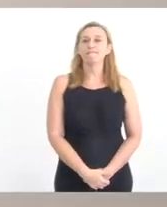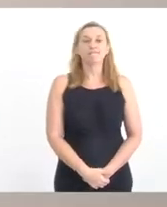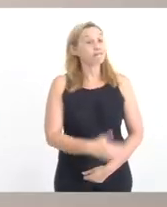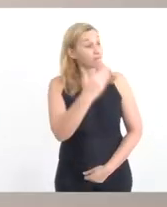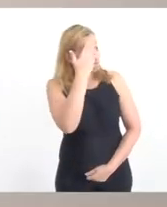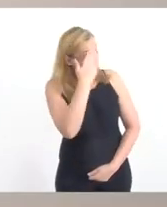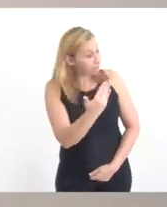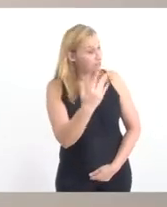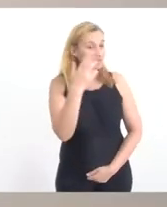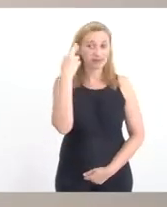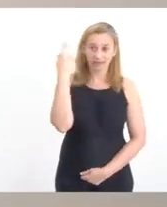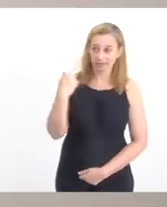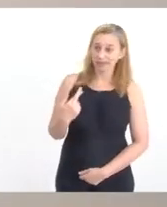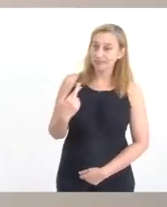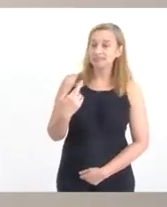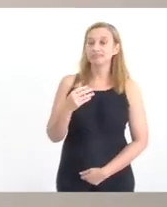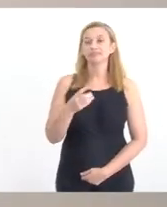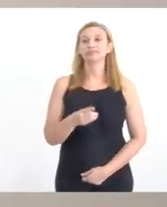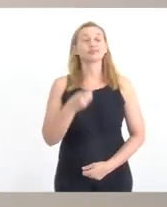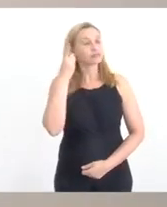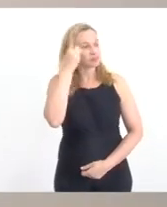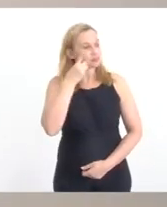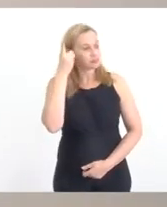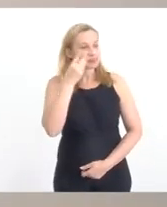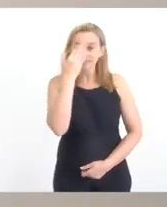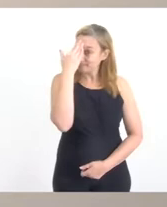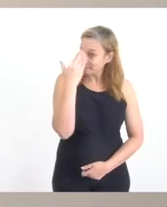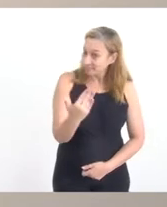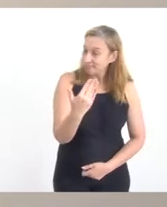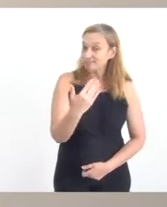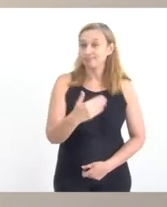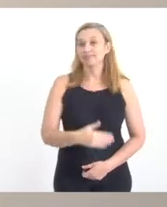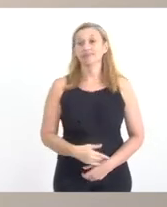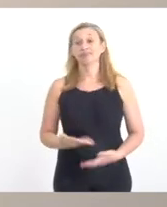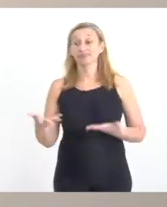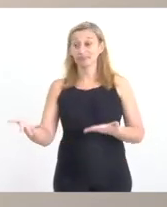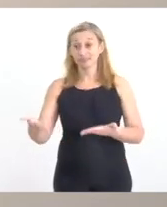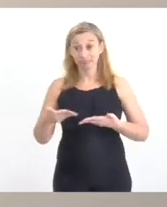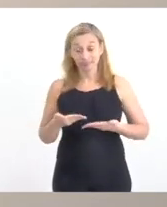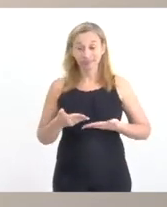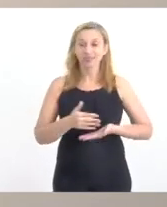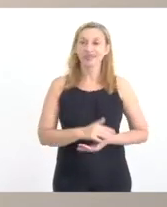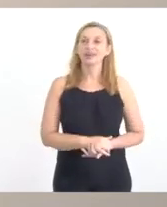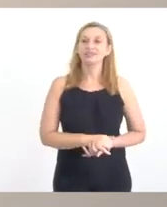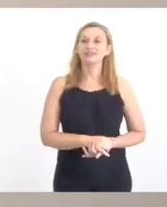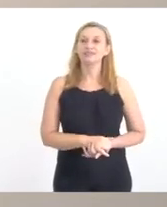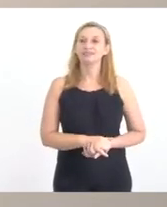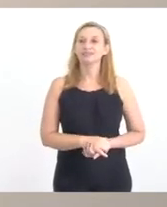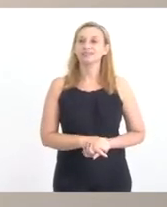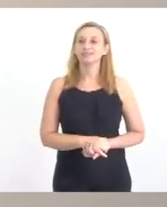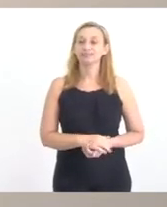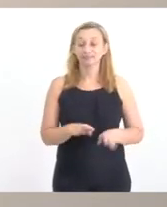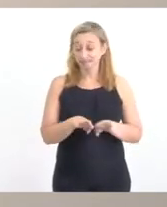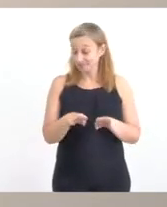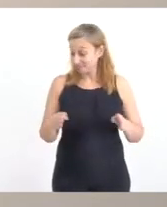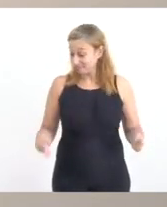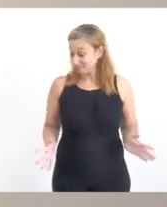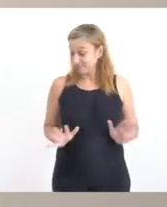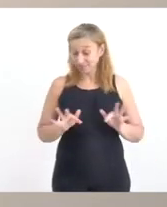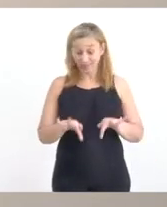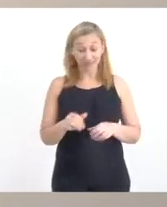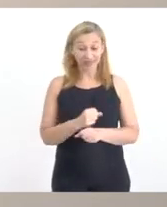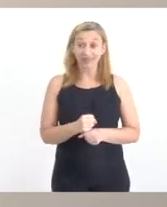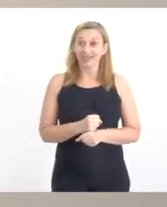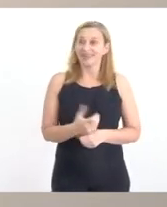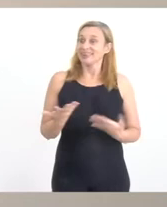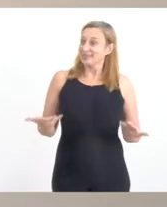obrigada Renata deputada Renata muito obrigada por por esse convite de tá aqui nessa mesa assim no final do